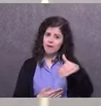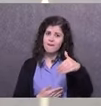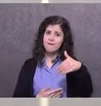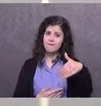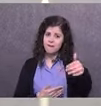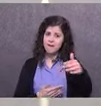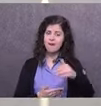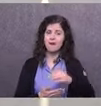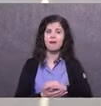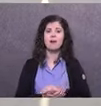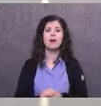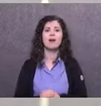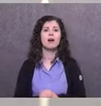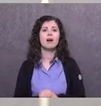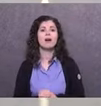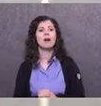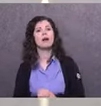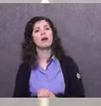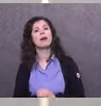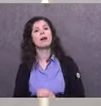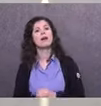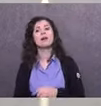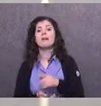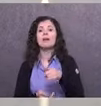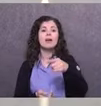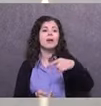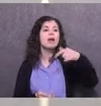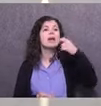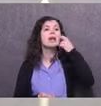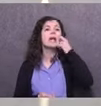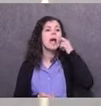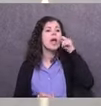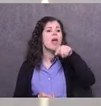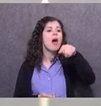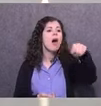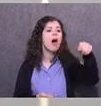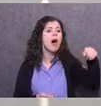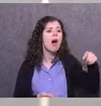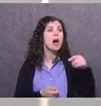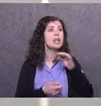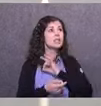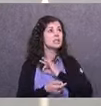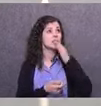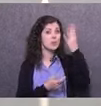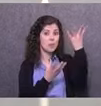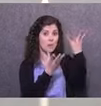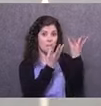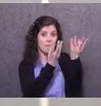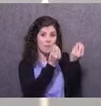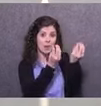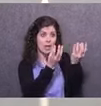vós que temeis o Senhor,